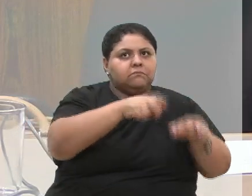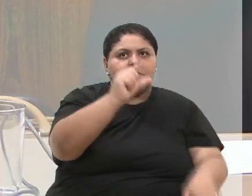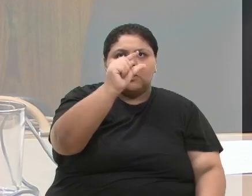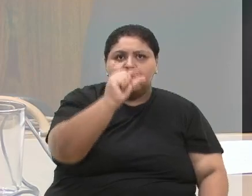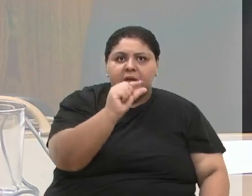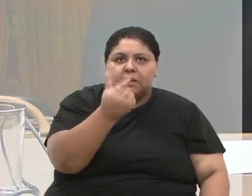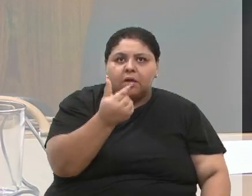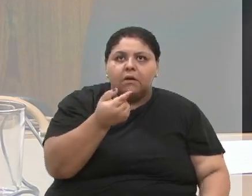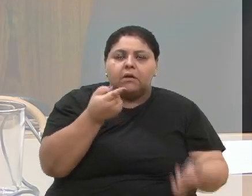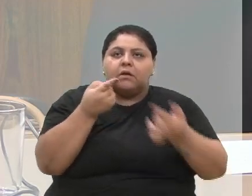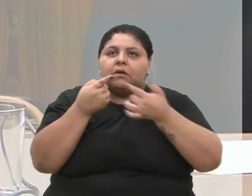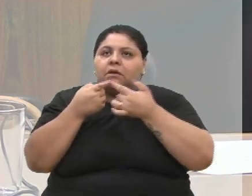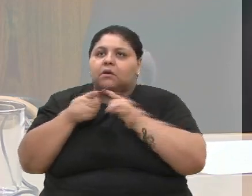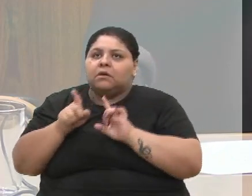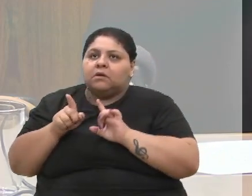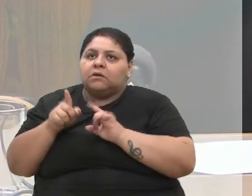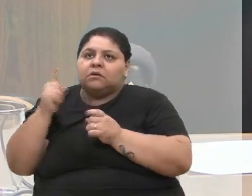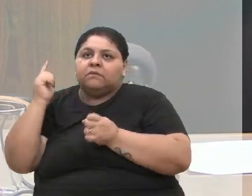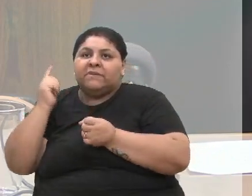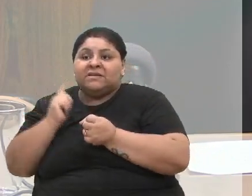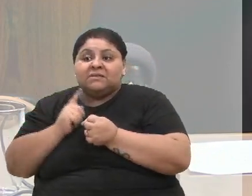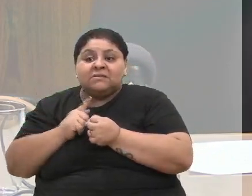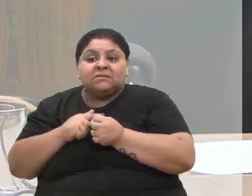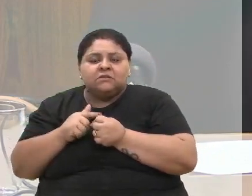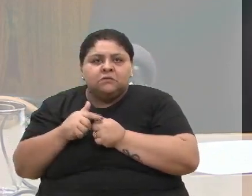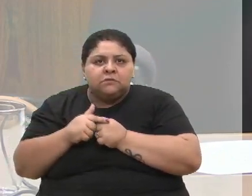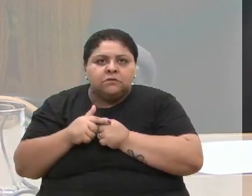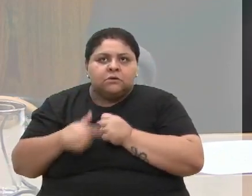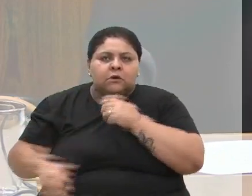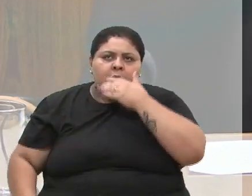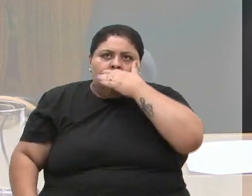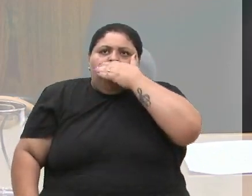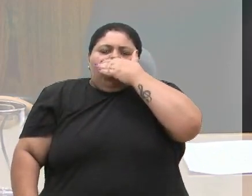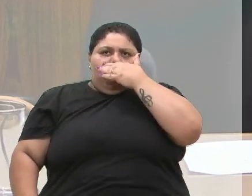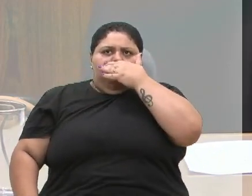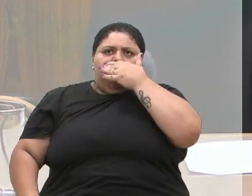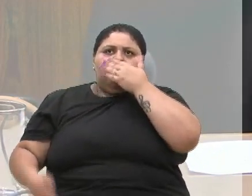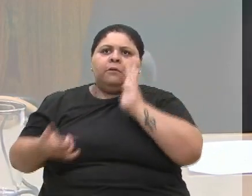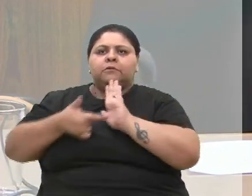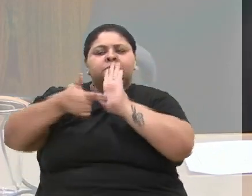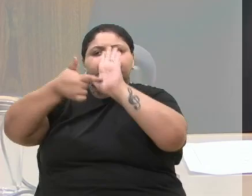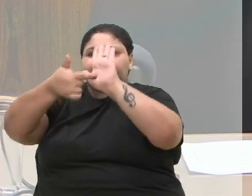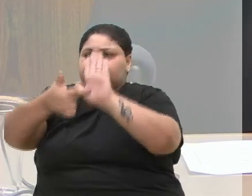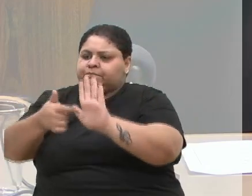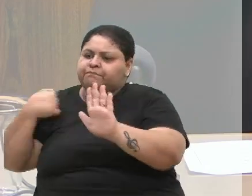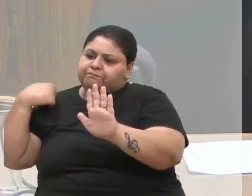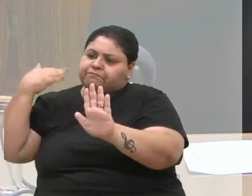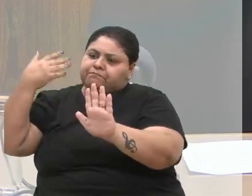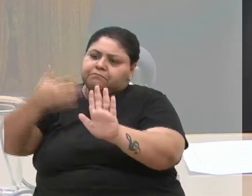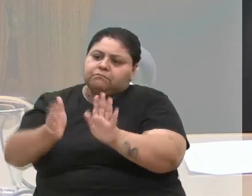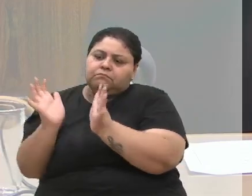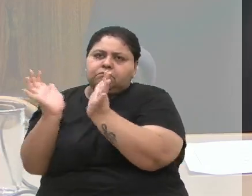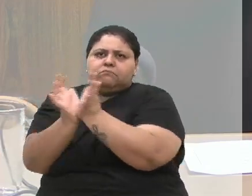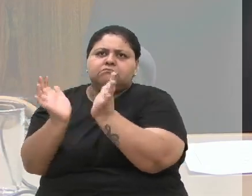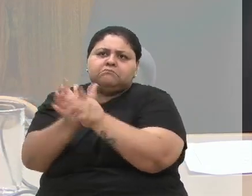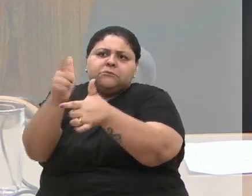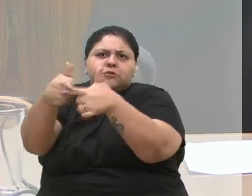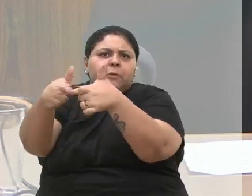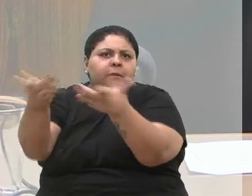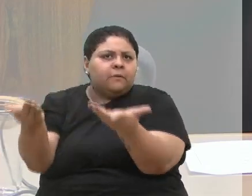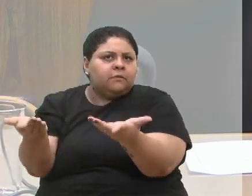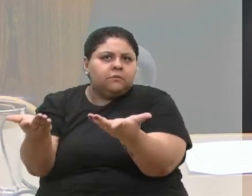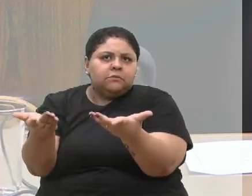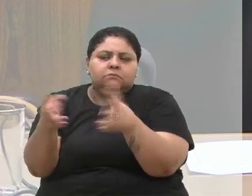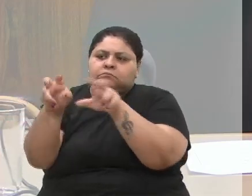pequenininhos, mas é uma coisa para a cidade. E aí se demonstra, ao longo do que os colegas estão falando aqui, de problemas,